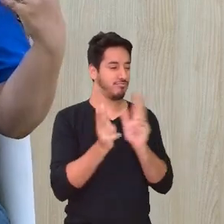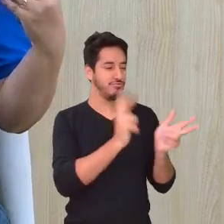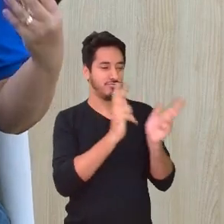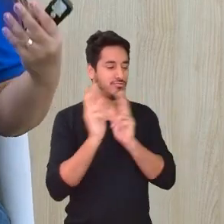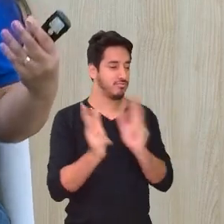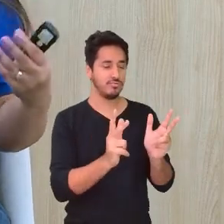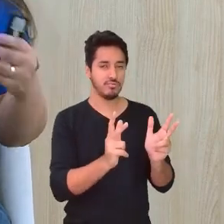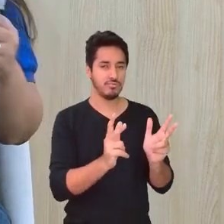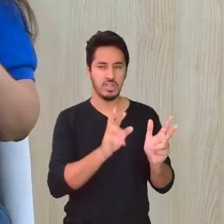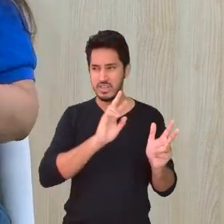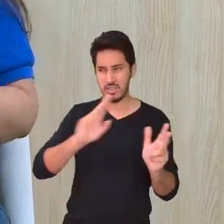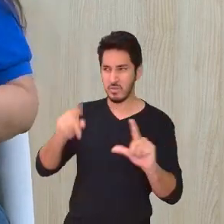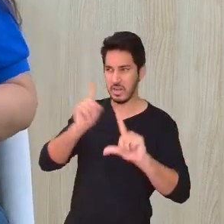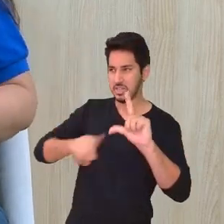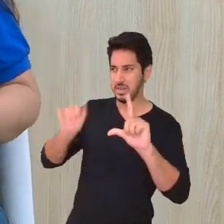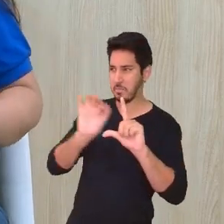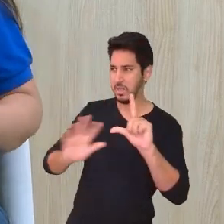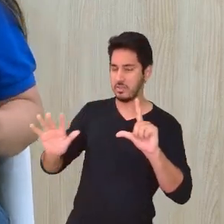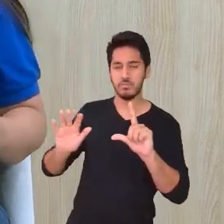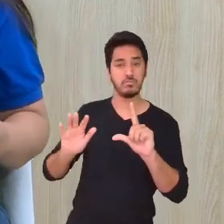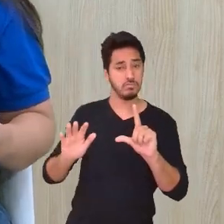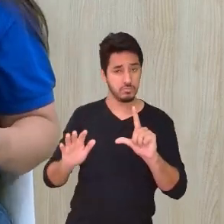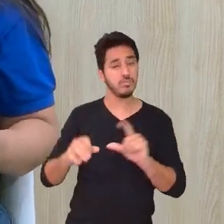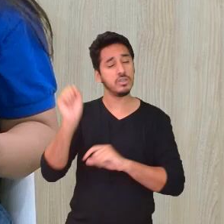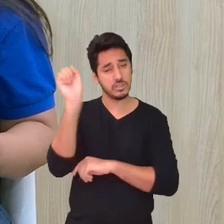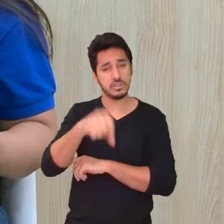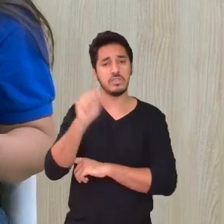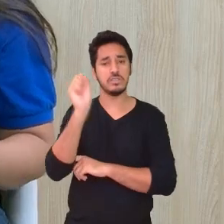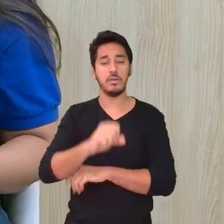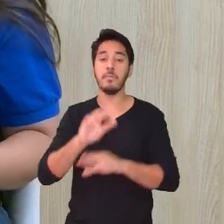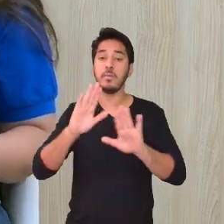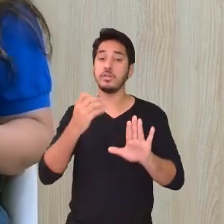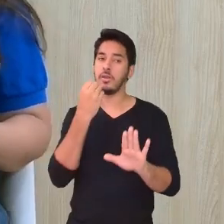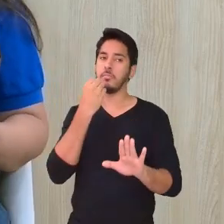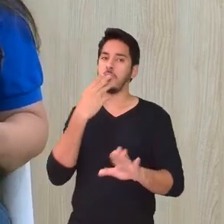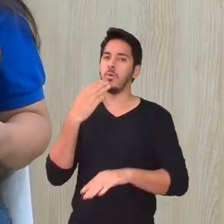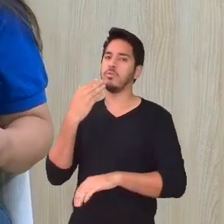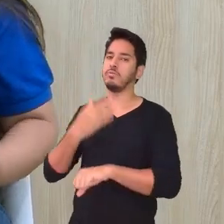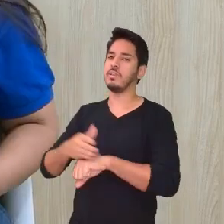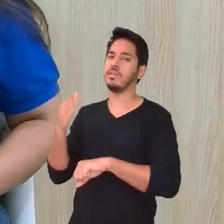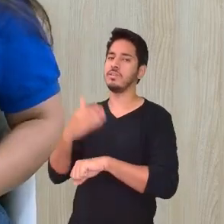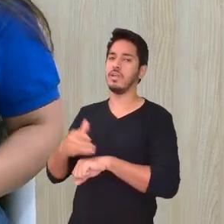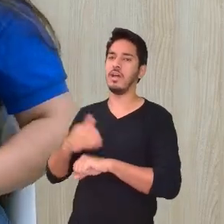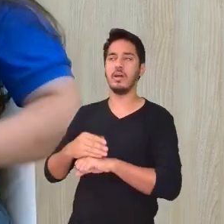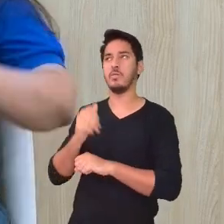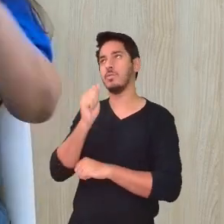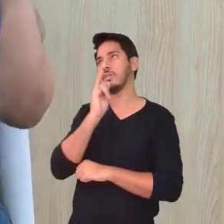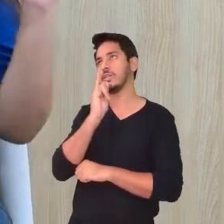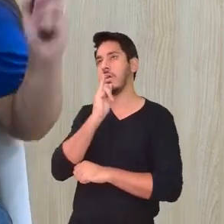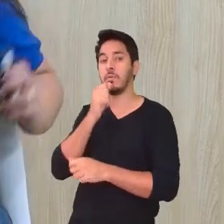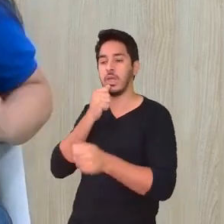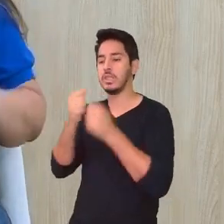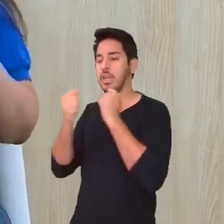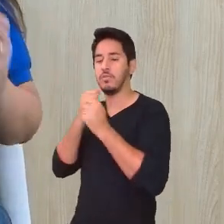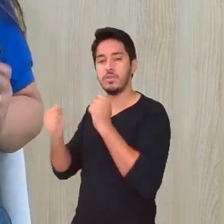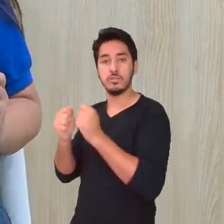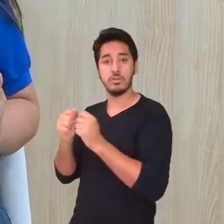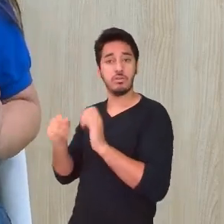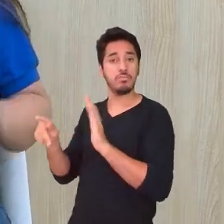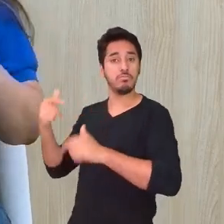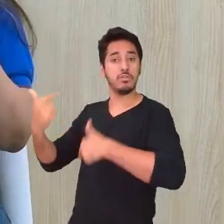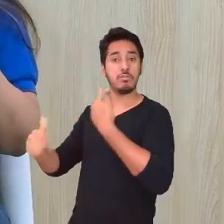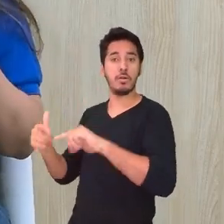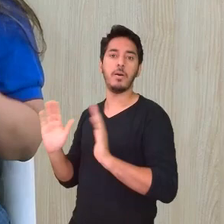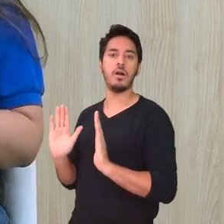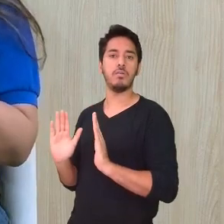parte, sim, mas também faz parte a gente treinar, por exemplo, uma entrevista de emprego, que futuramente serão, né, aí várias